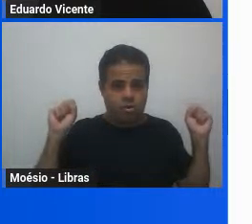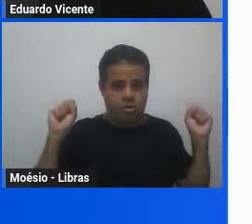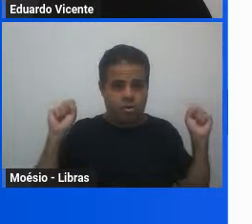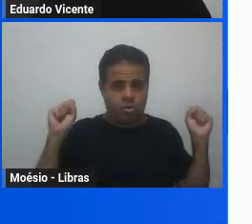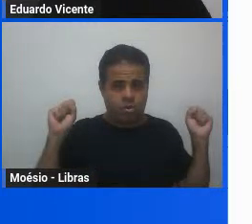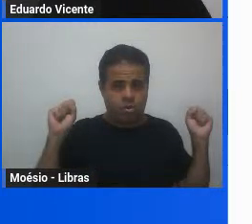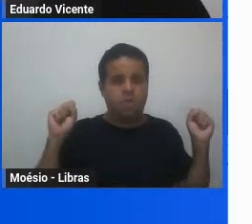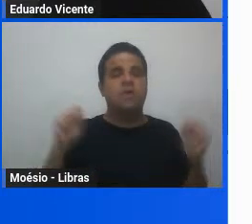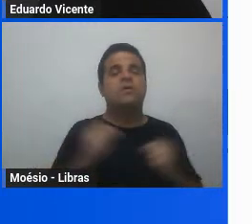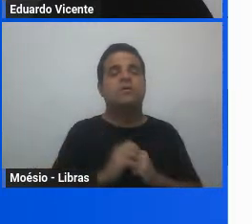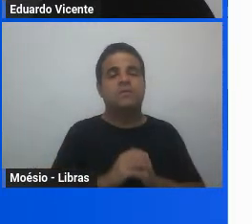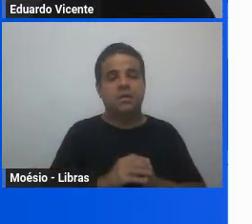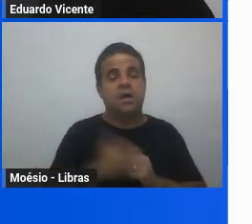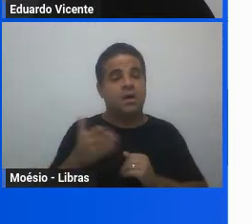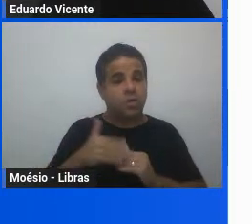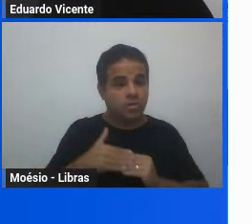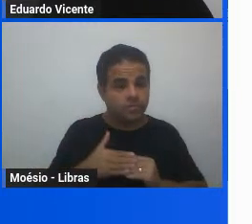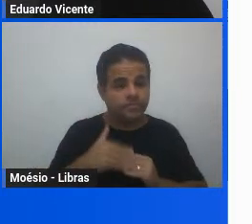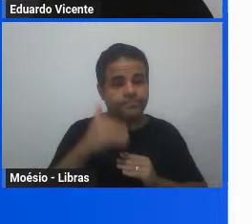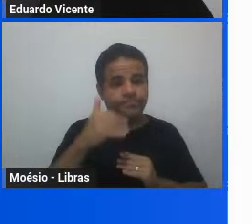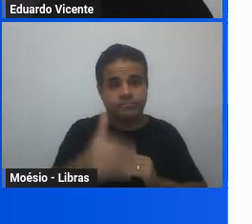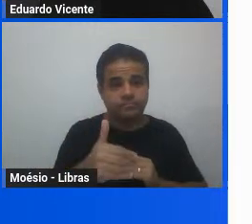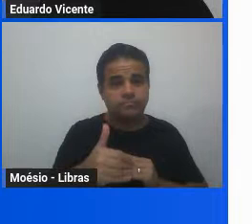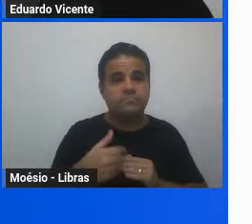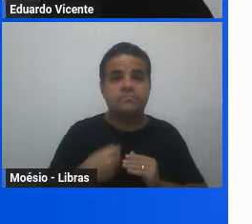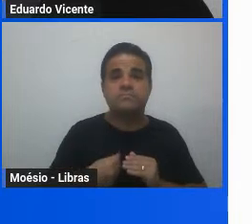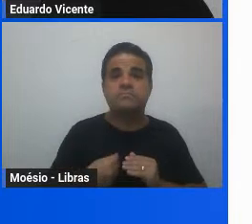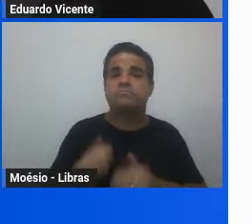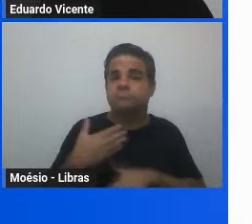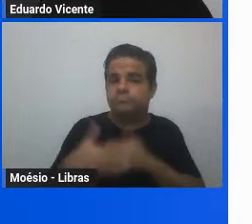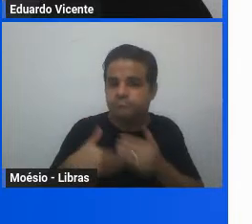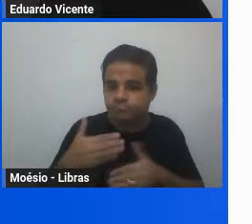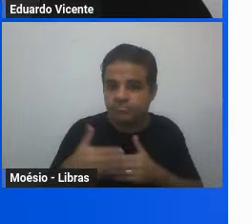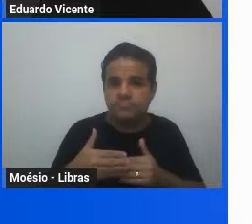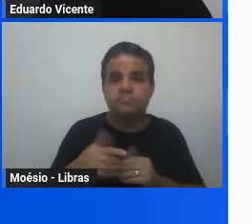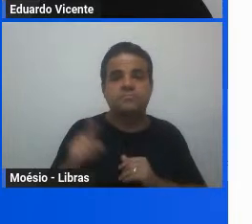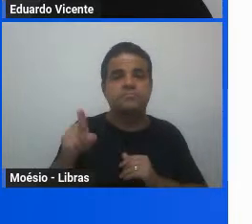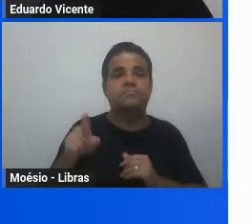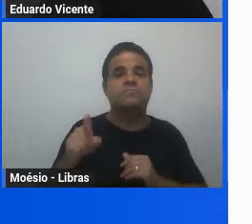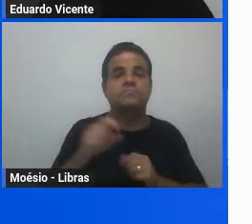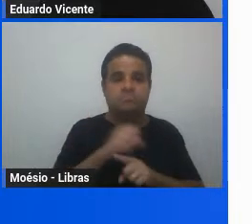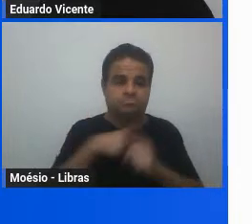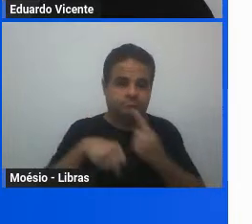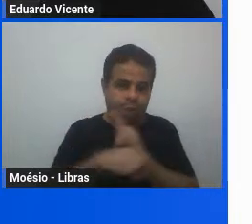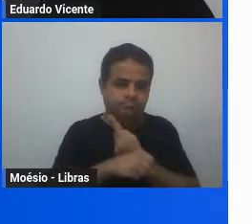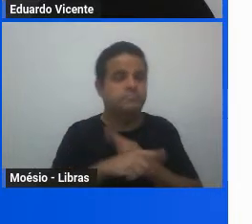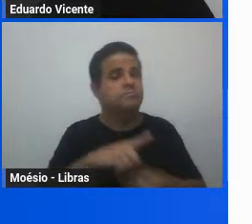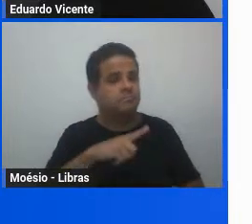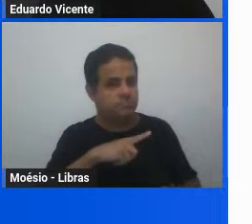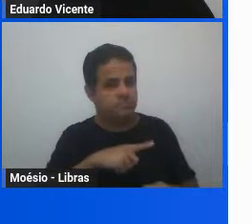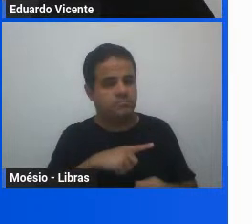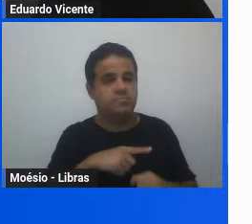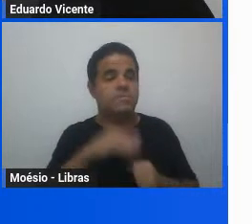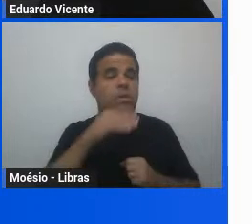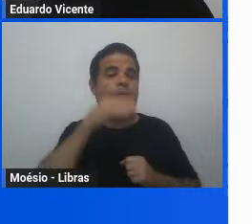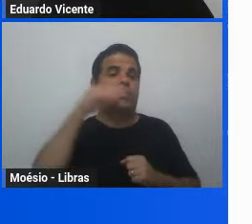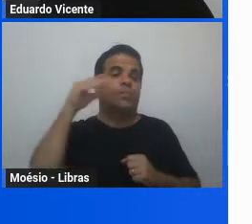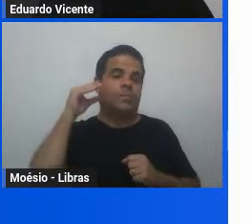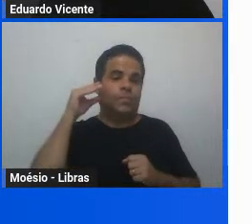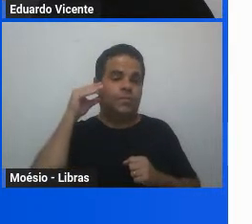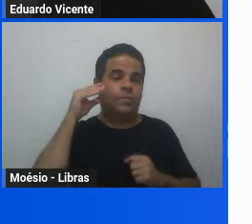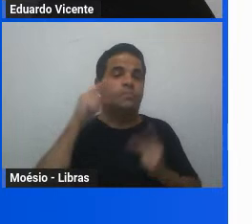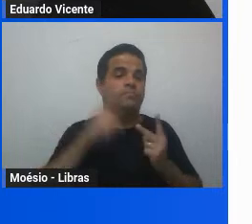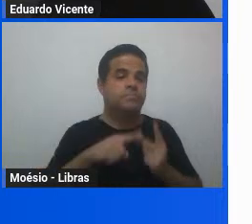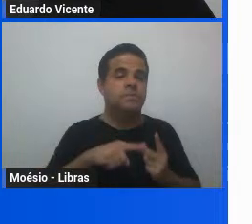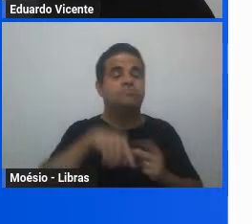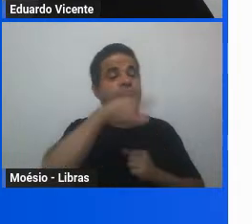Nós vamos seguir a cadeia da sobrevivência, AHA, American Heart Association. Nós temos adulto, nós temos